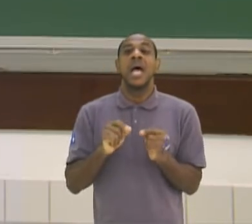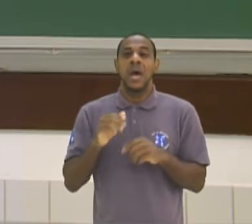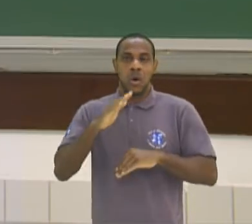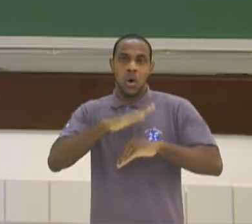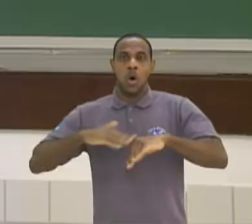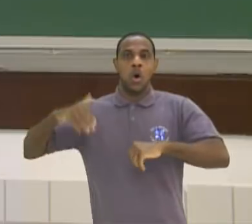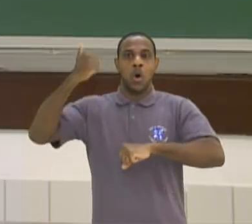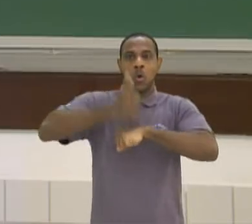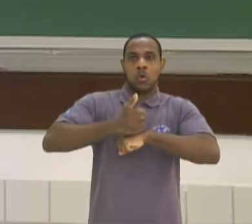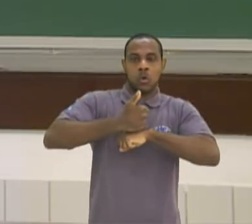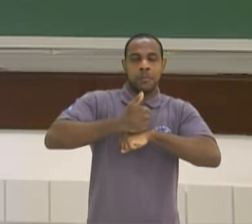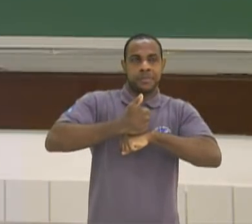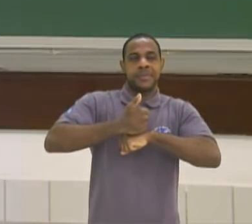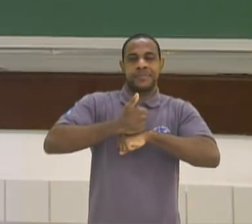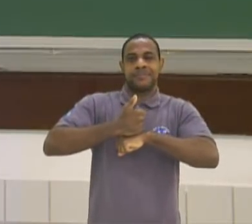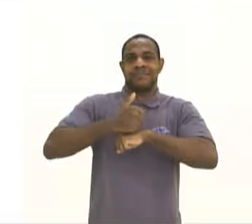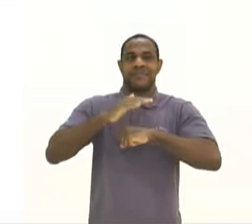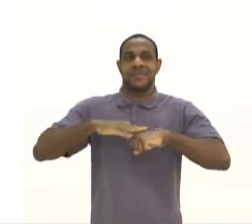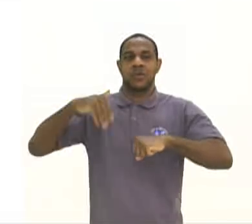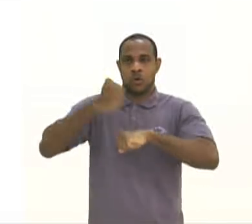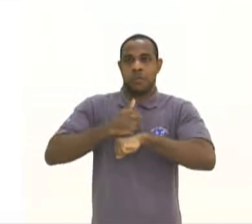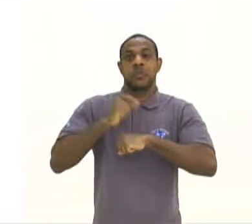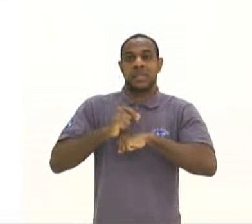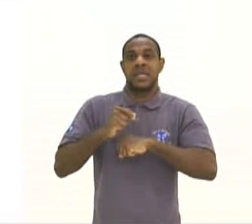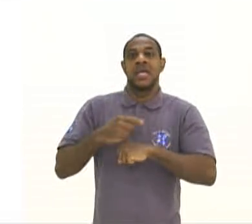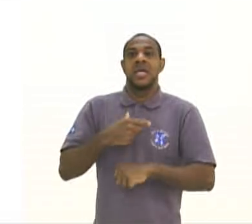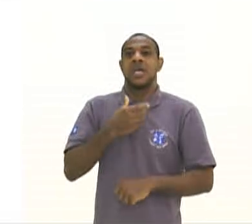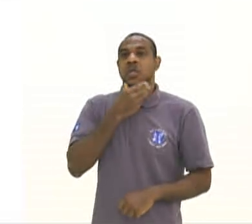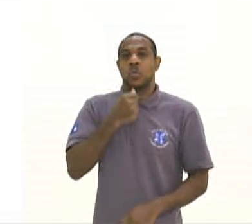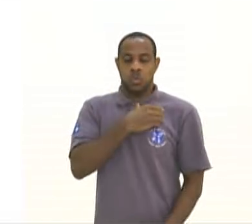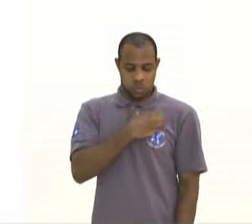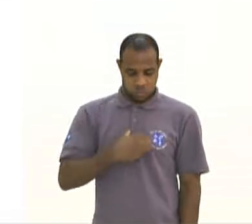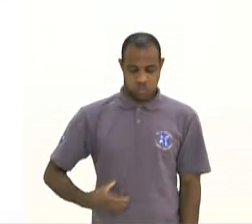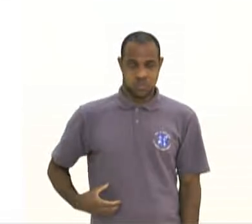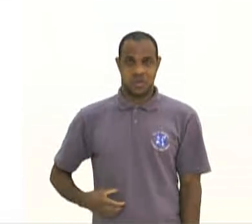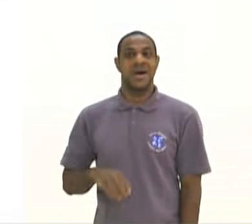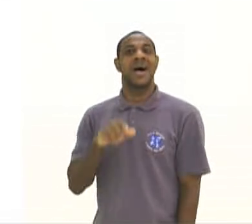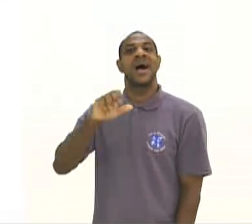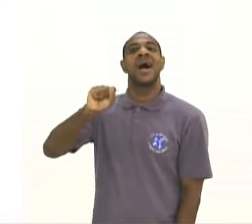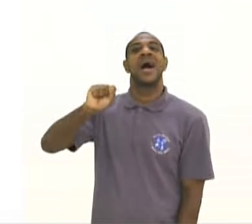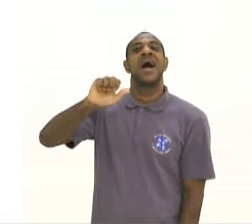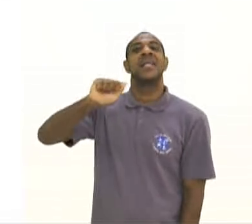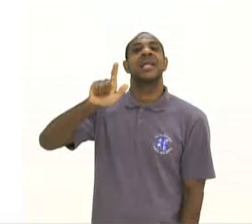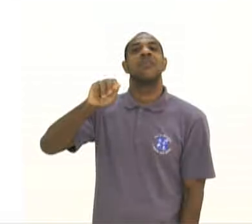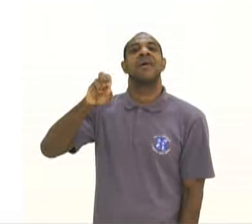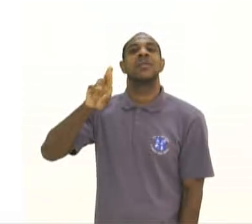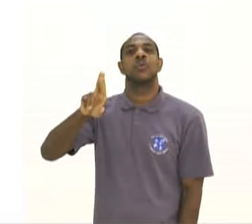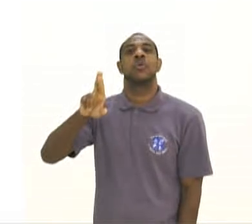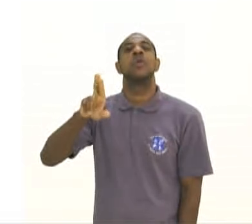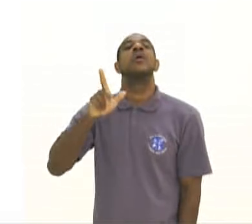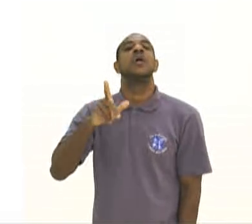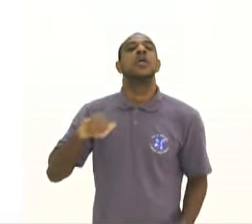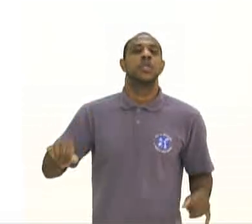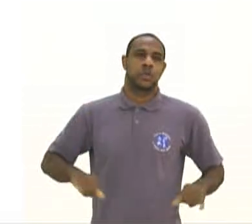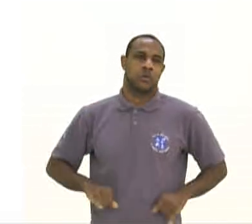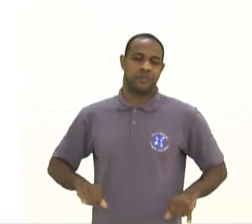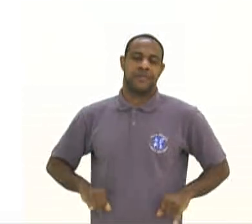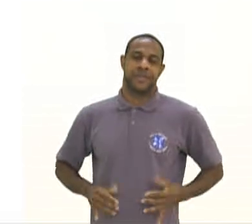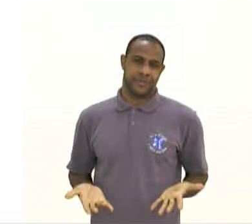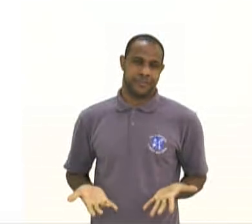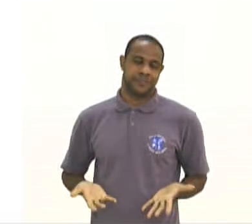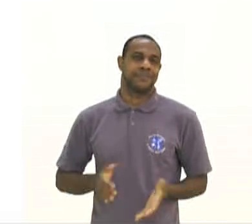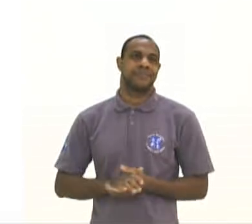então, que o Salvador Allende sofreu em 11 de setembro de 1973. Segunda